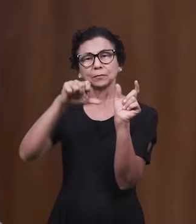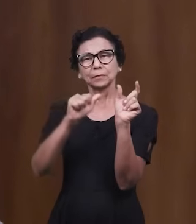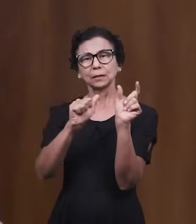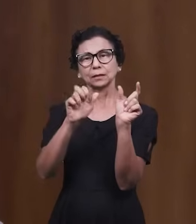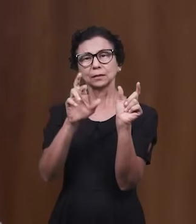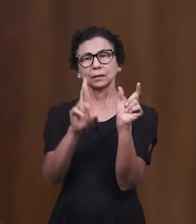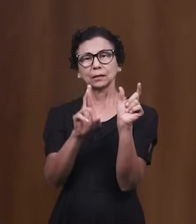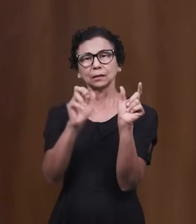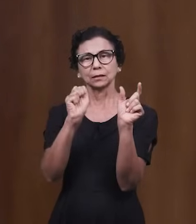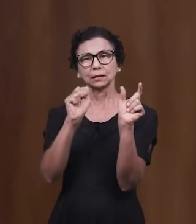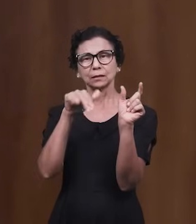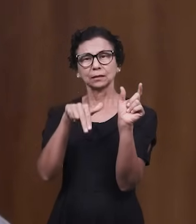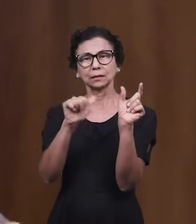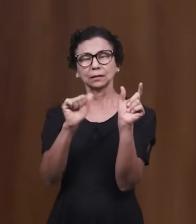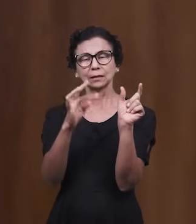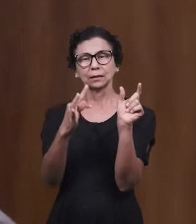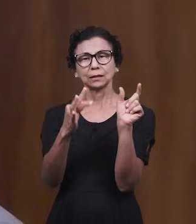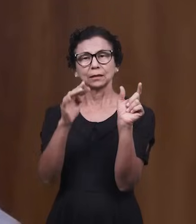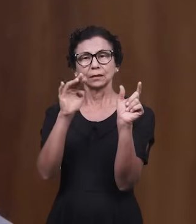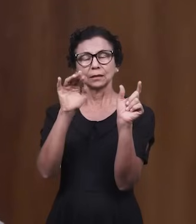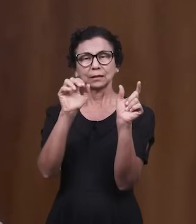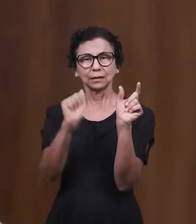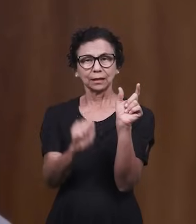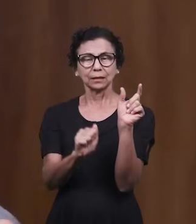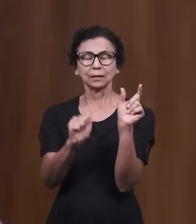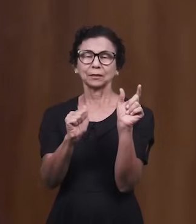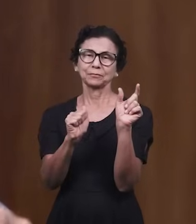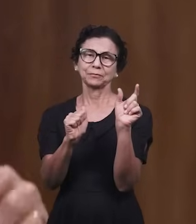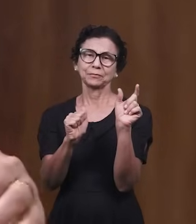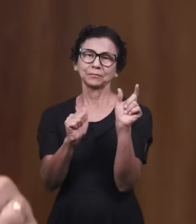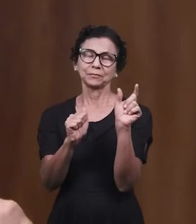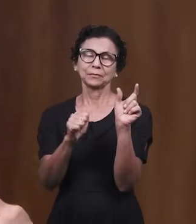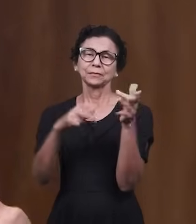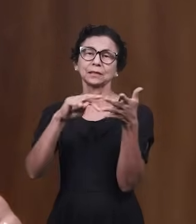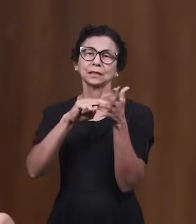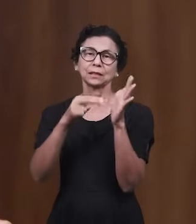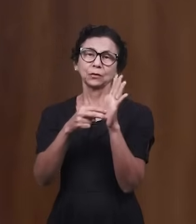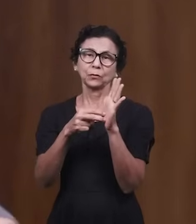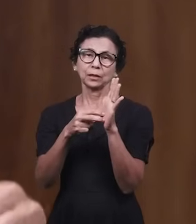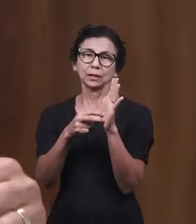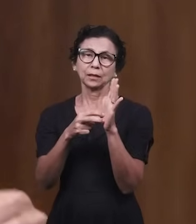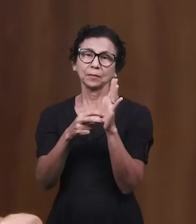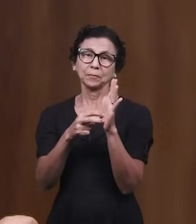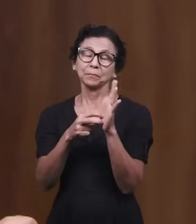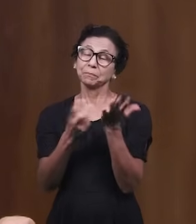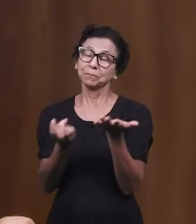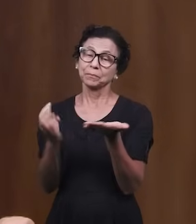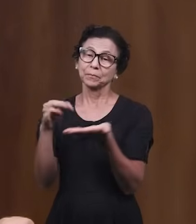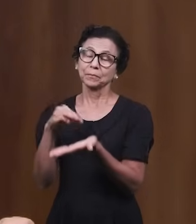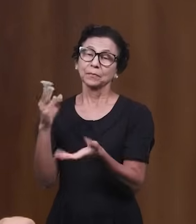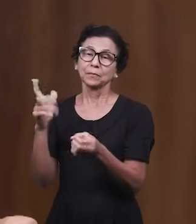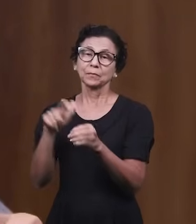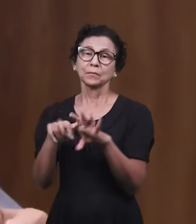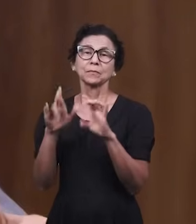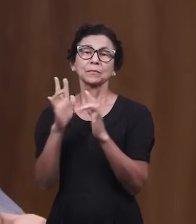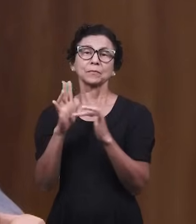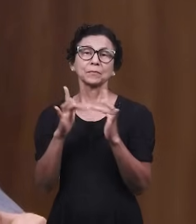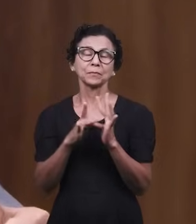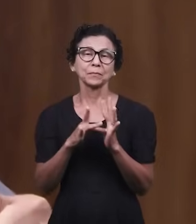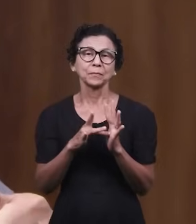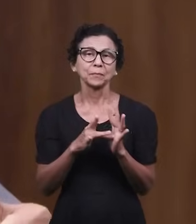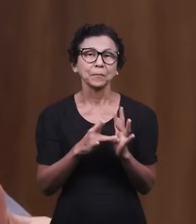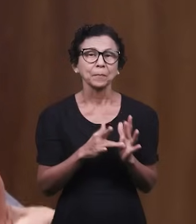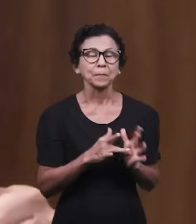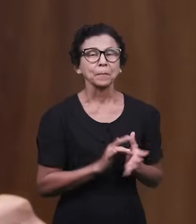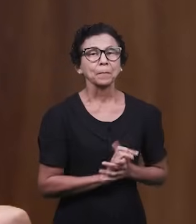uma única vez na Bíblia, ela tem significado para nós. O significado para nós, porque nós vivemos essa esperança. Mas como se diz,